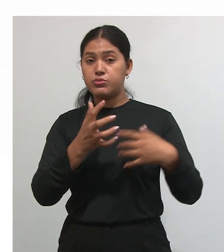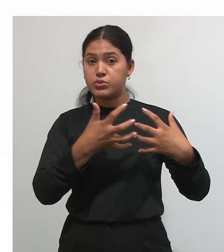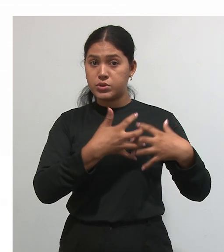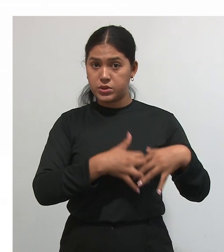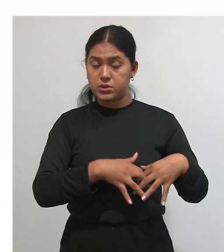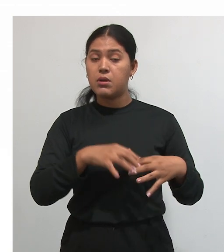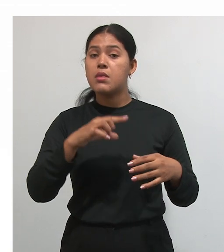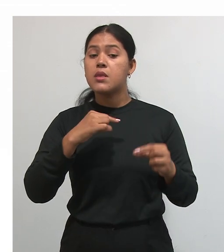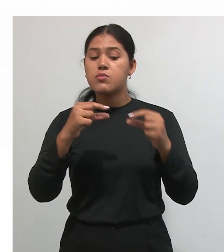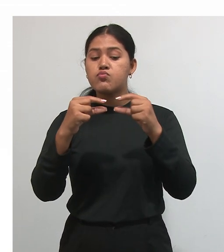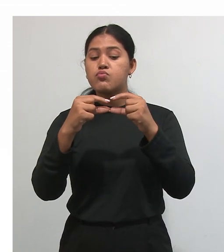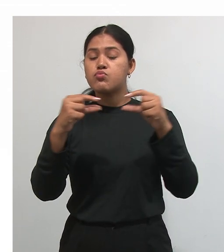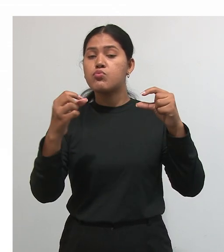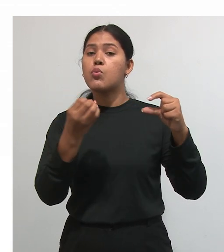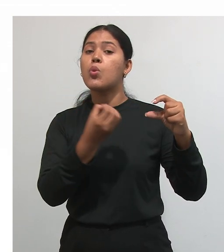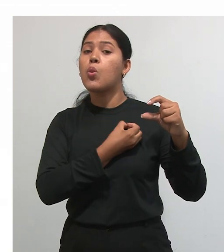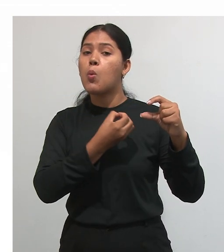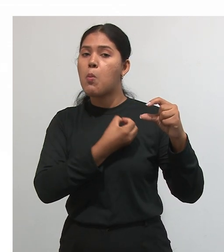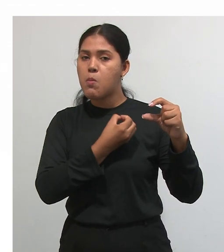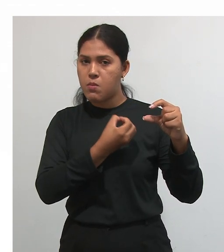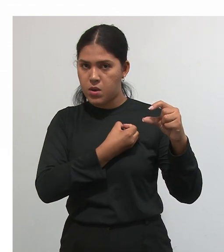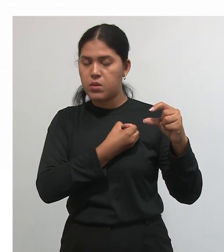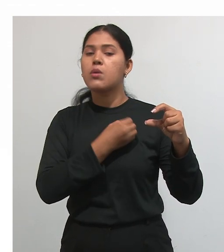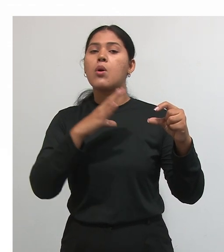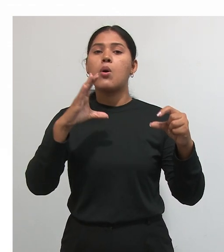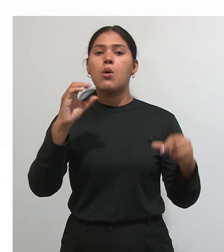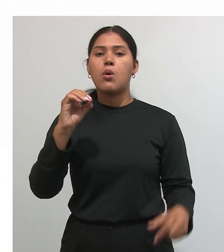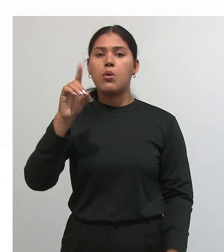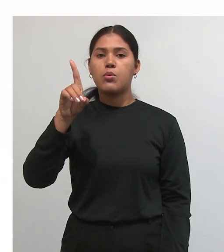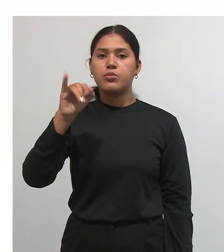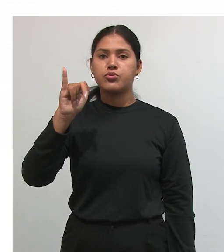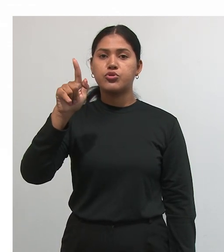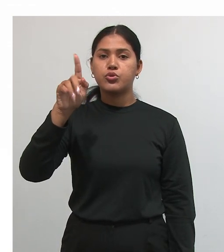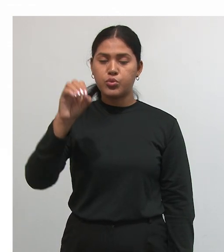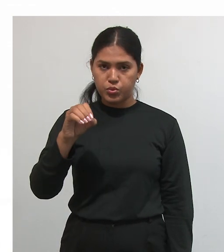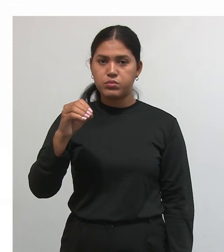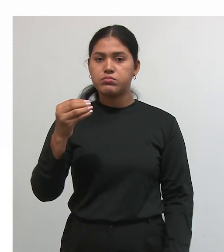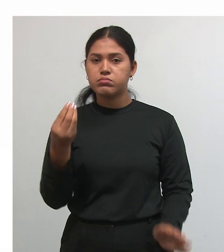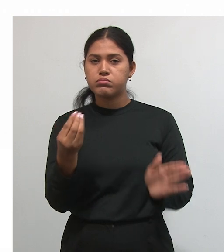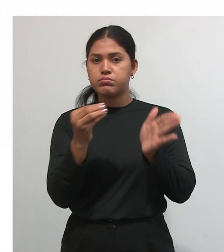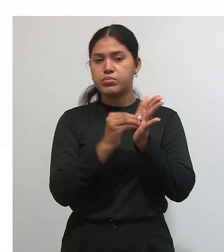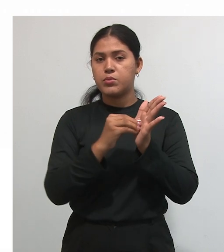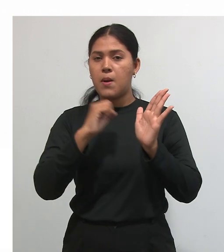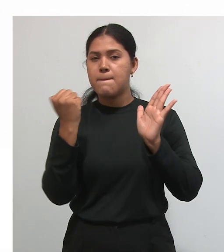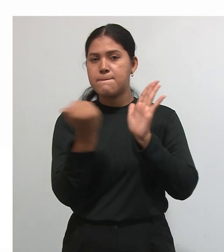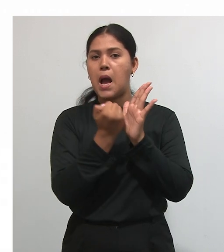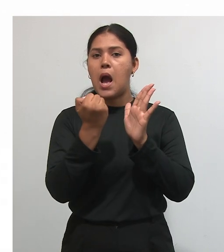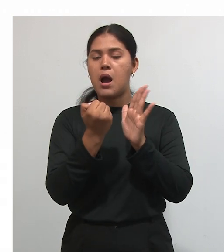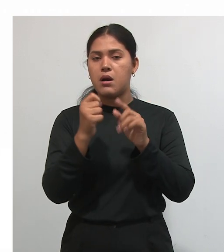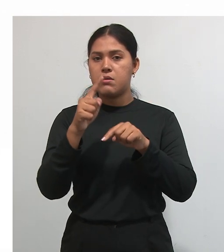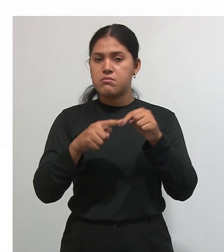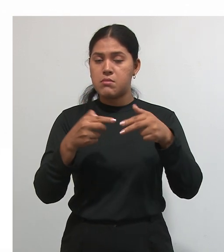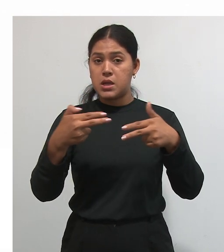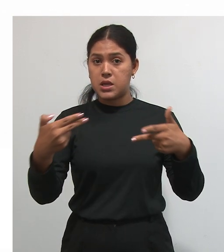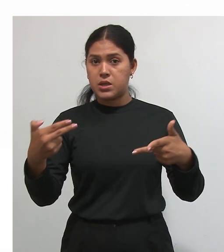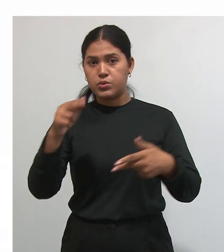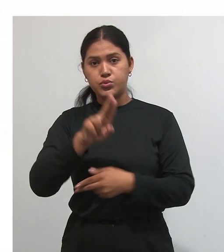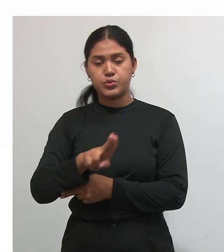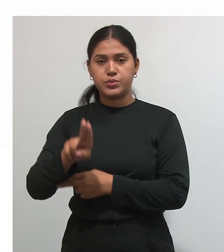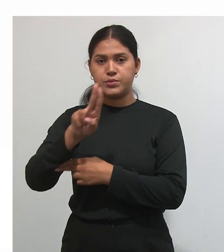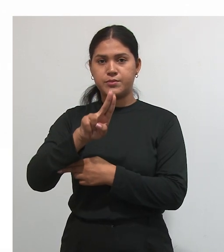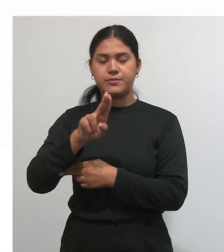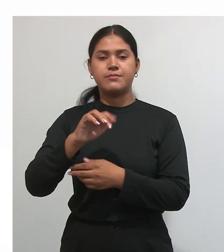uma plaquinha que tem lá um código para identificar cada um desses bens permanentes, tá? E